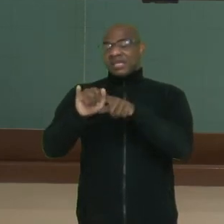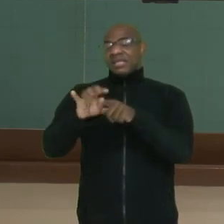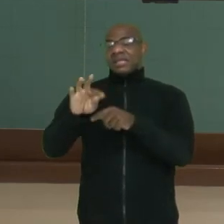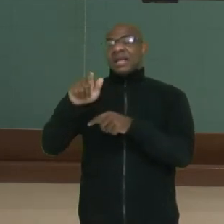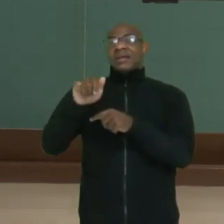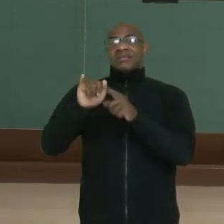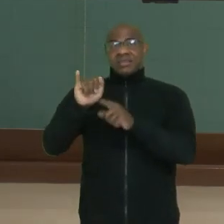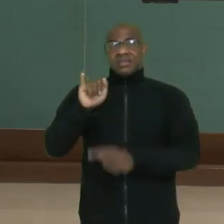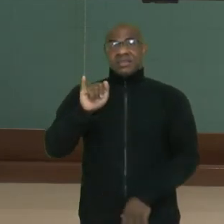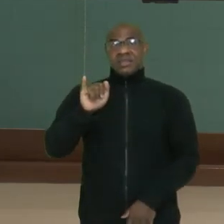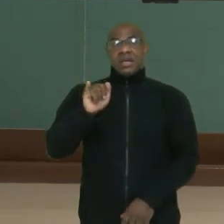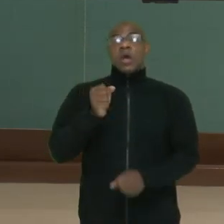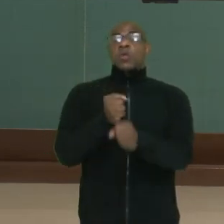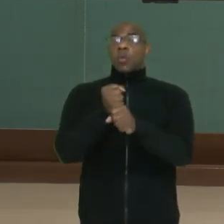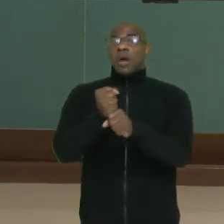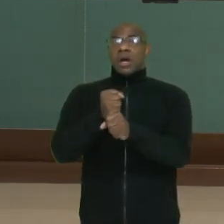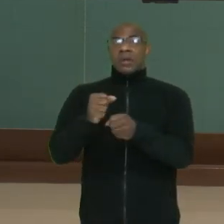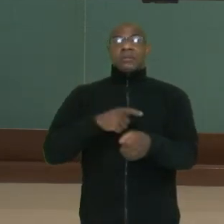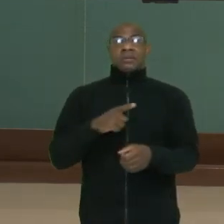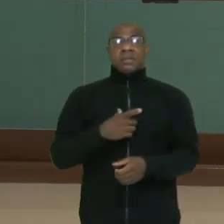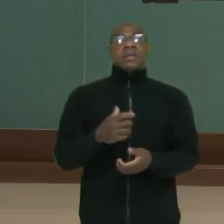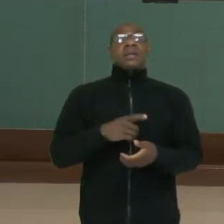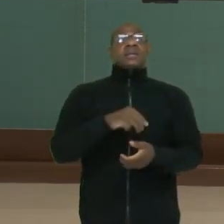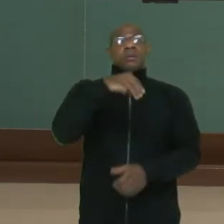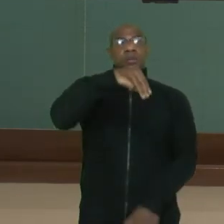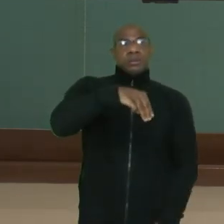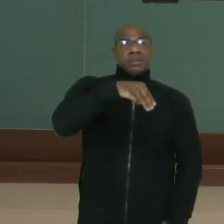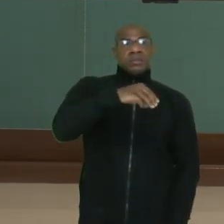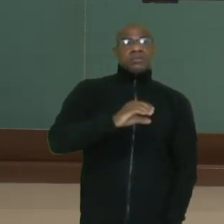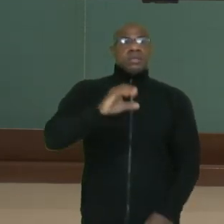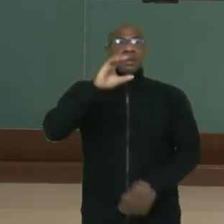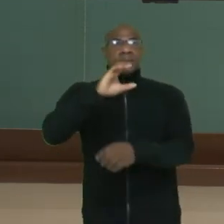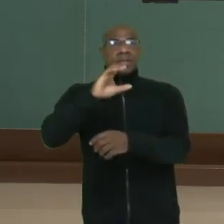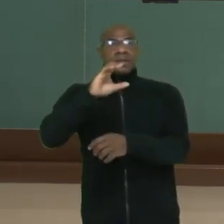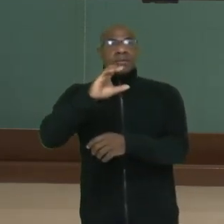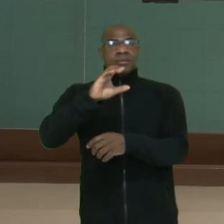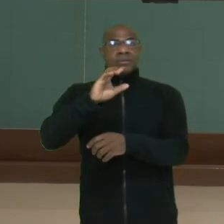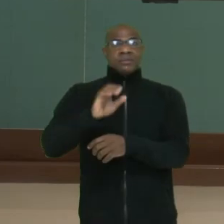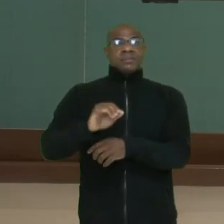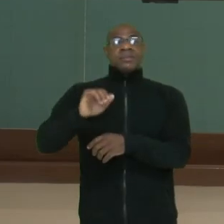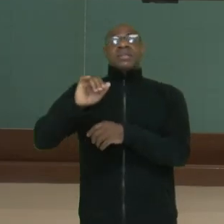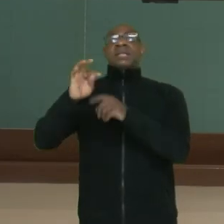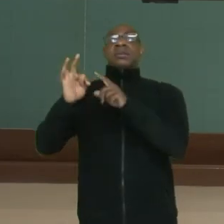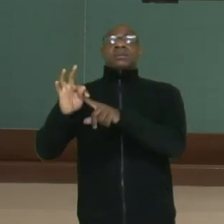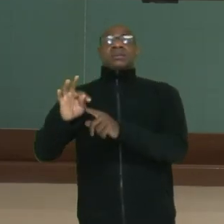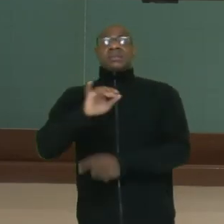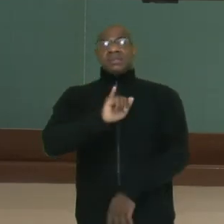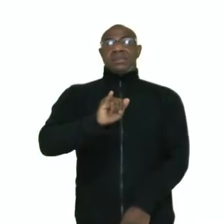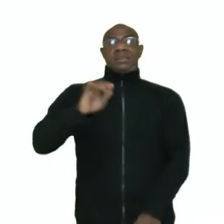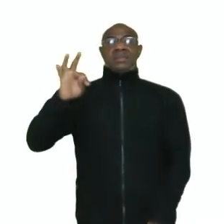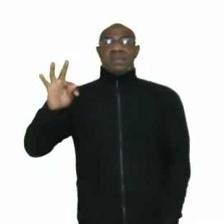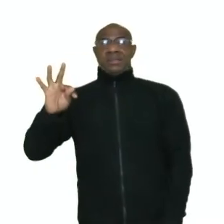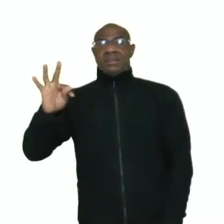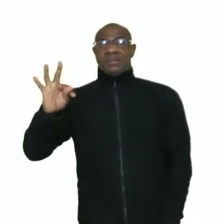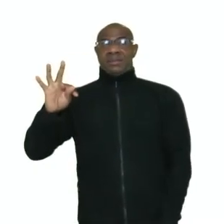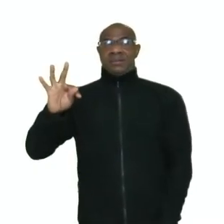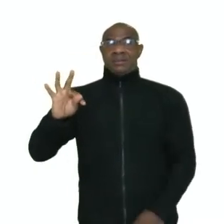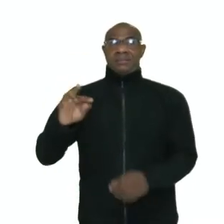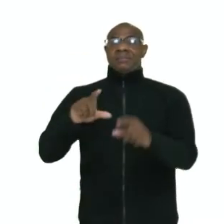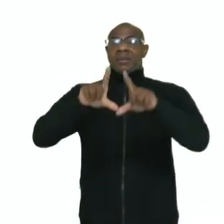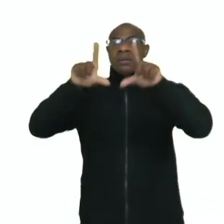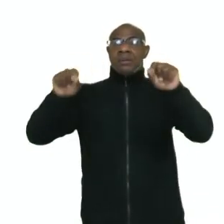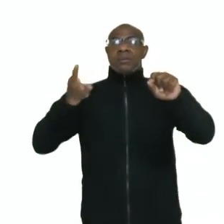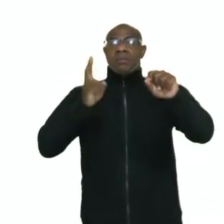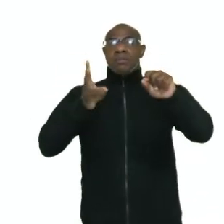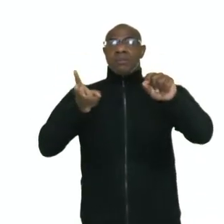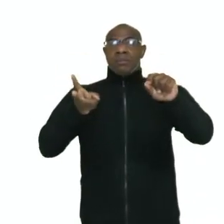deu? Ele me deu montante, me deu capital inicial e me deu tempo. Então, eu posso ou juntar na mesma fórmula